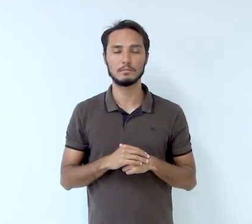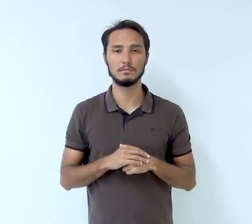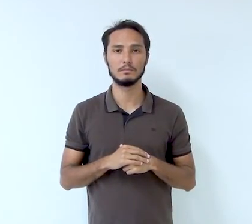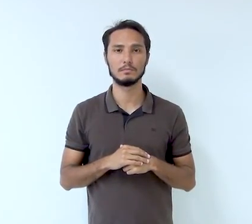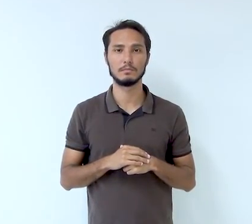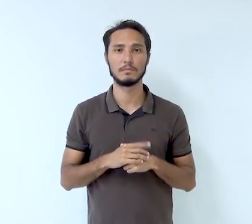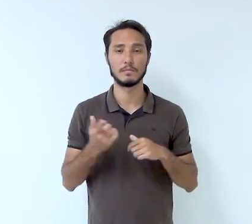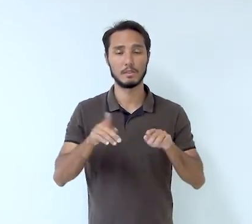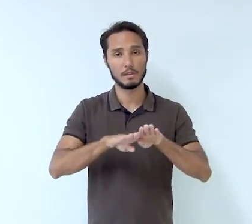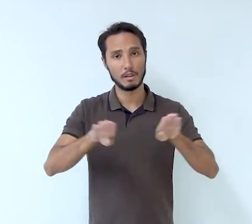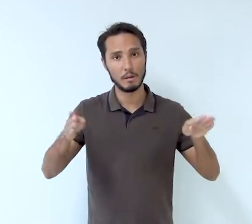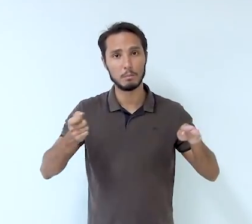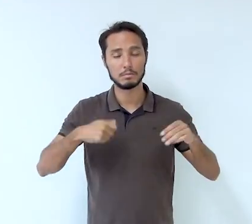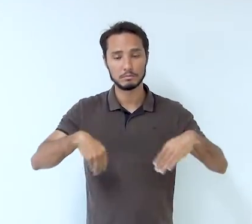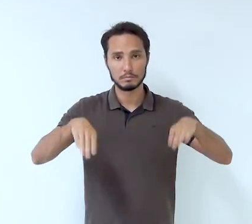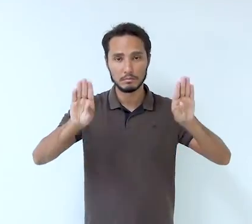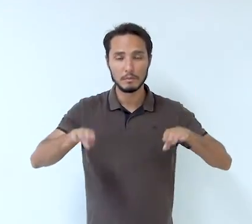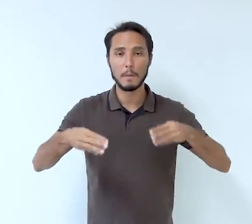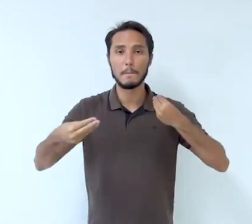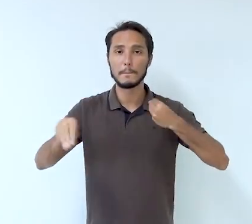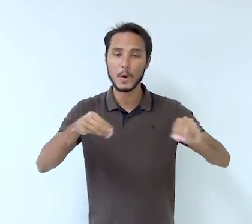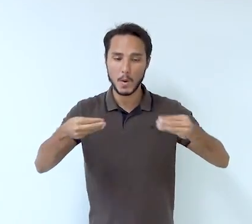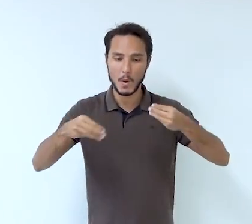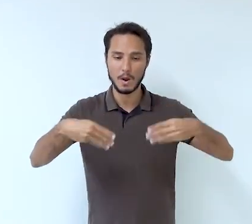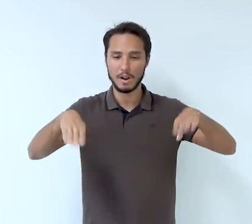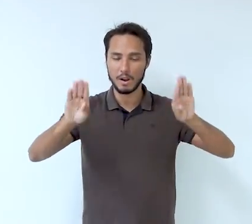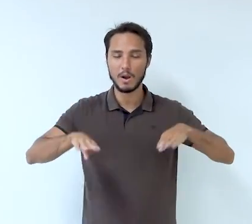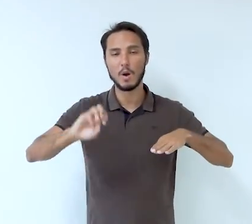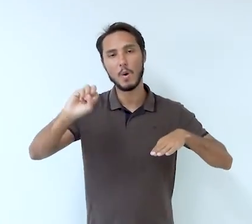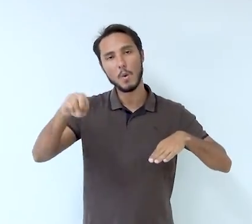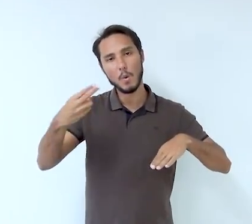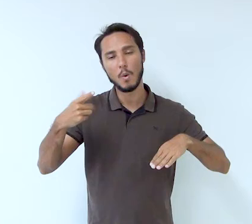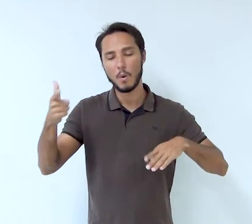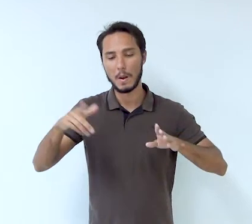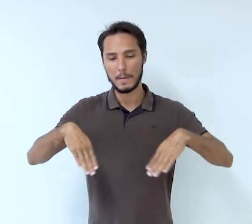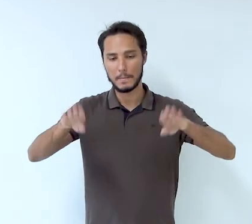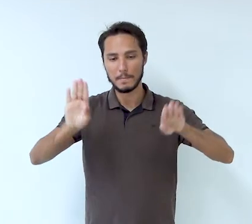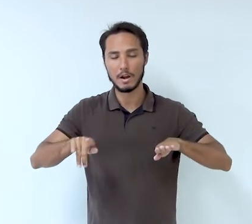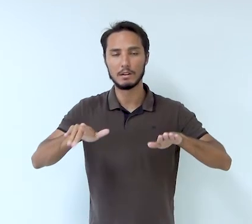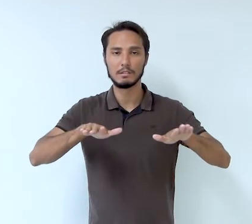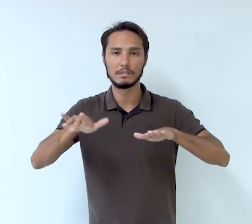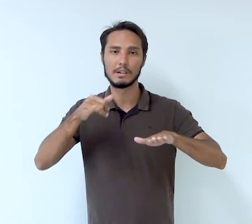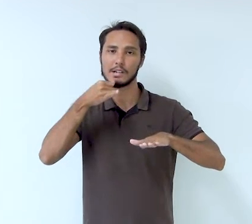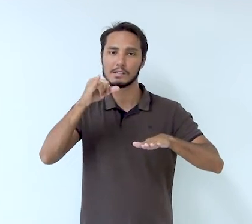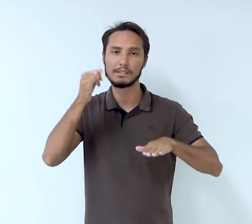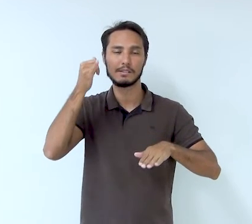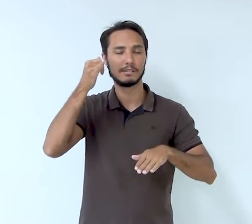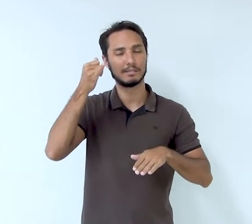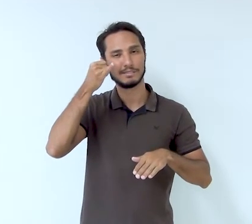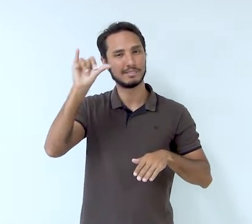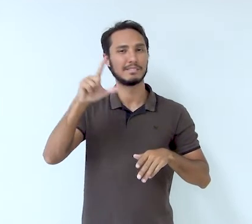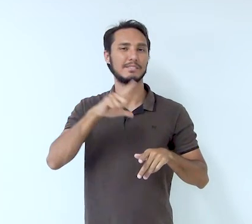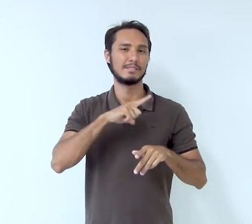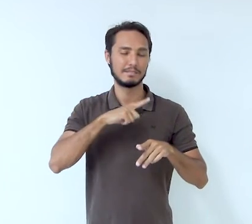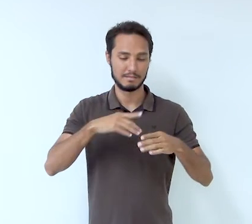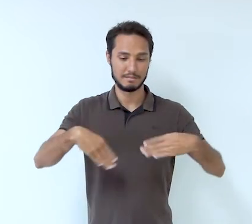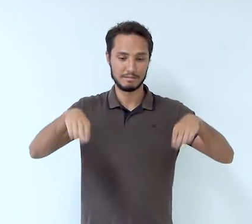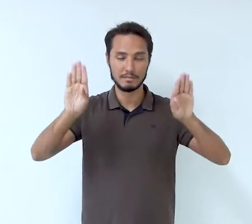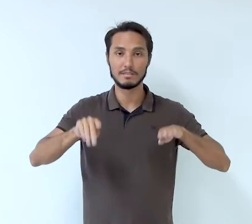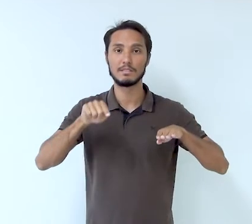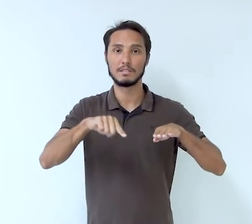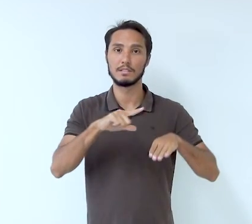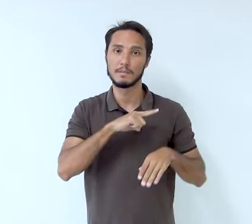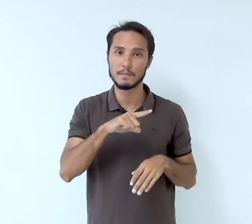Então, a bancada pode ser forrada então, com a borracha, né, ou com a manta antiestática, né? Existem